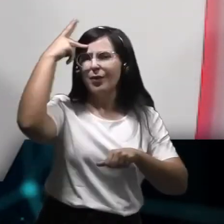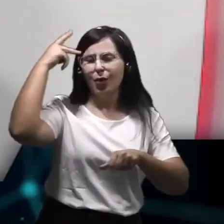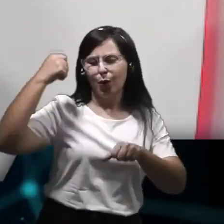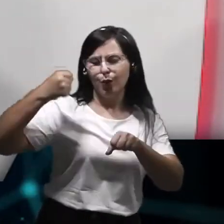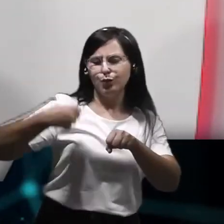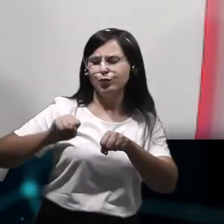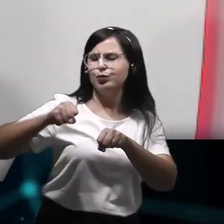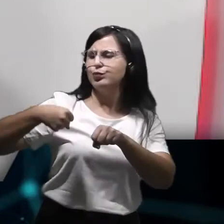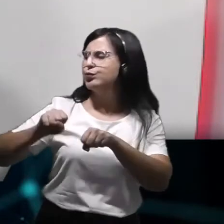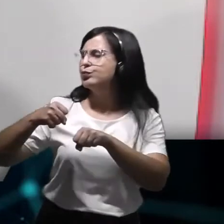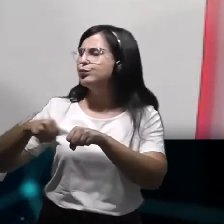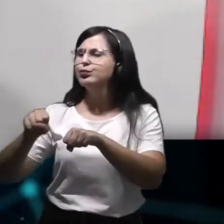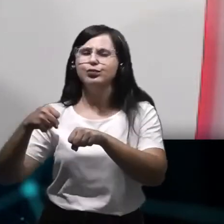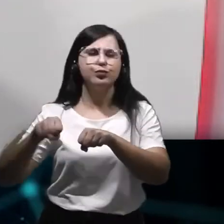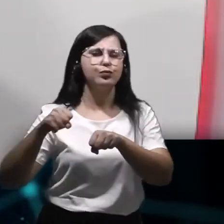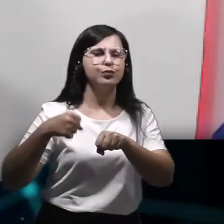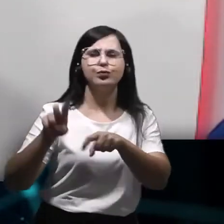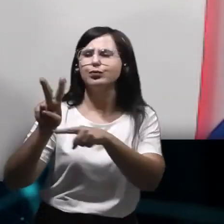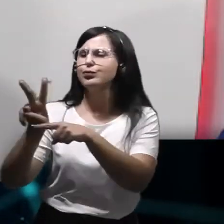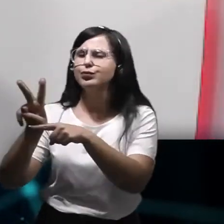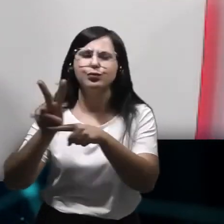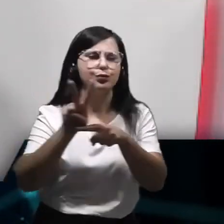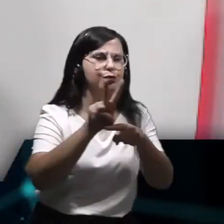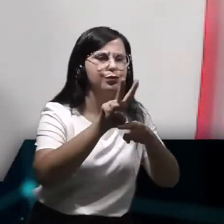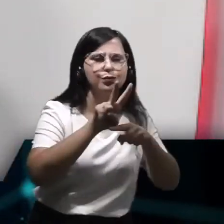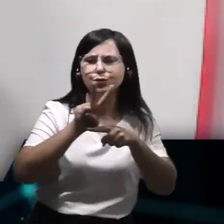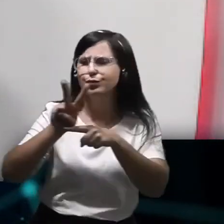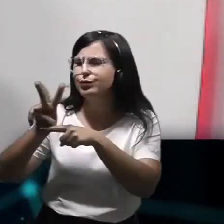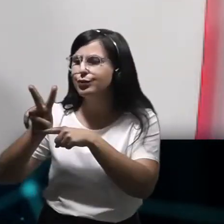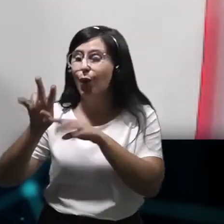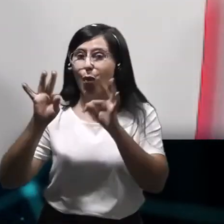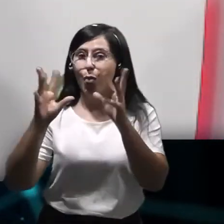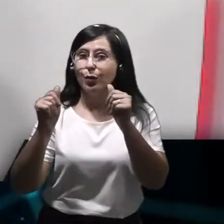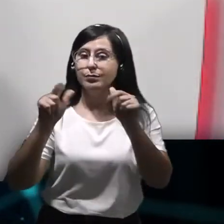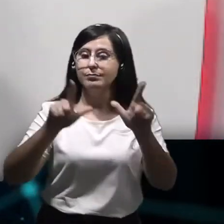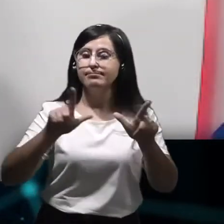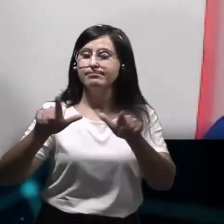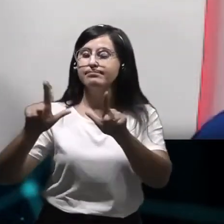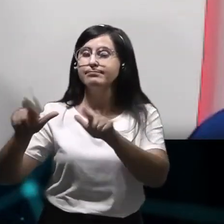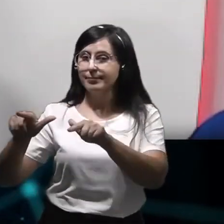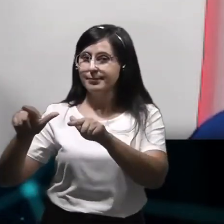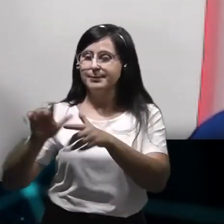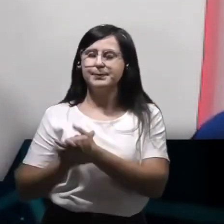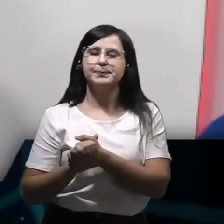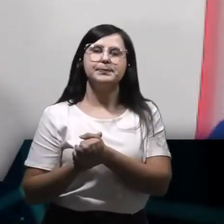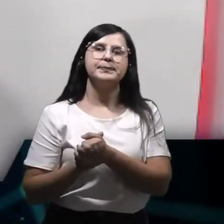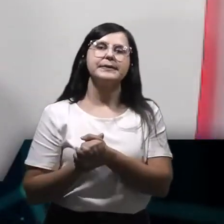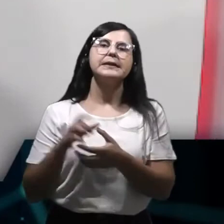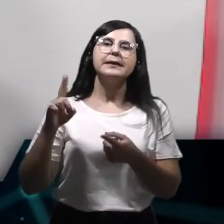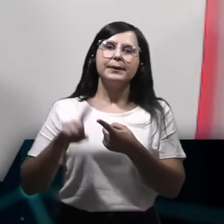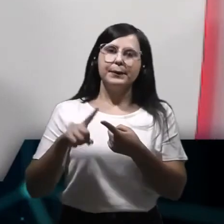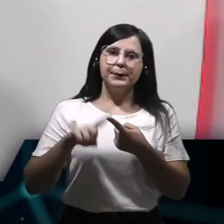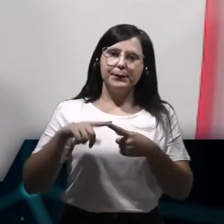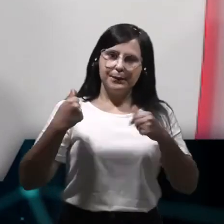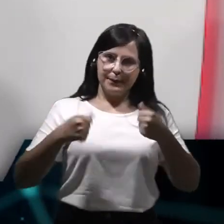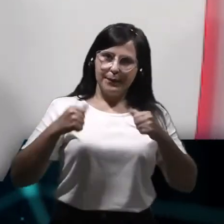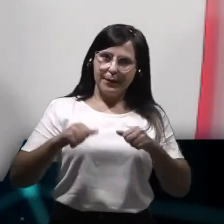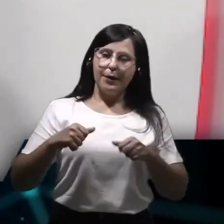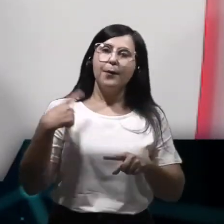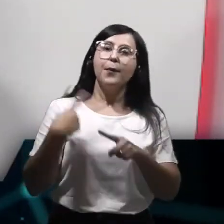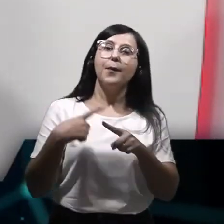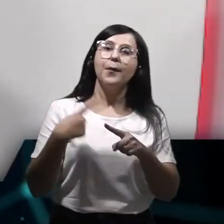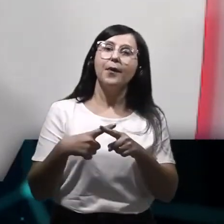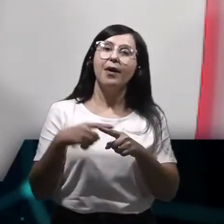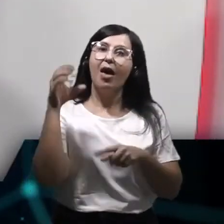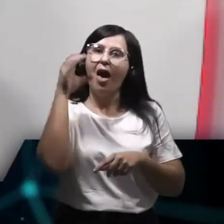para fazer, certo? Essa ronda, onde é necessário também, tá certo? A gente se locomover mais rápido por conta